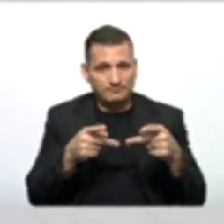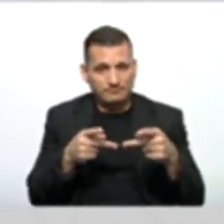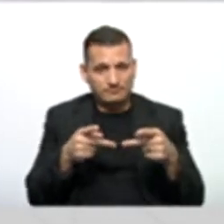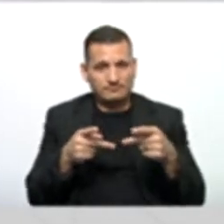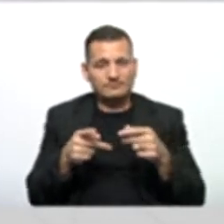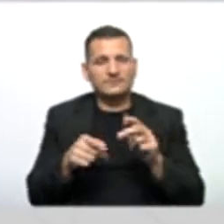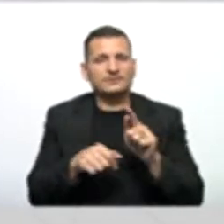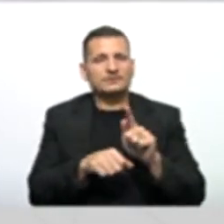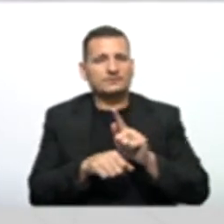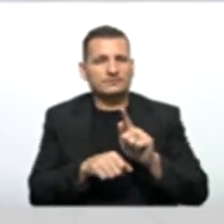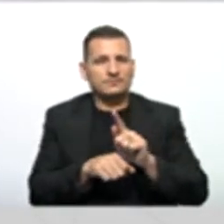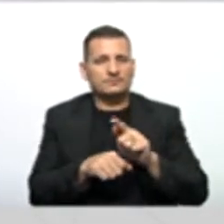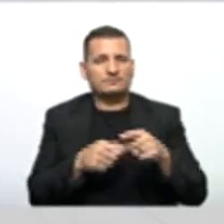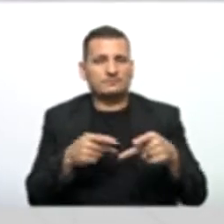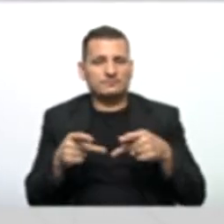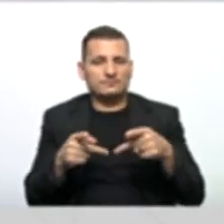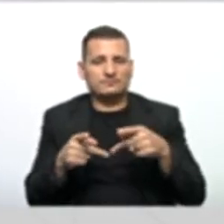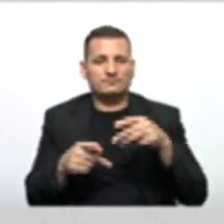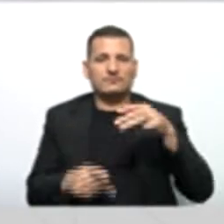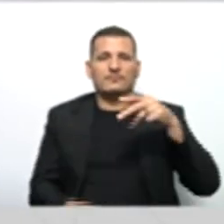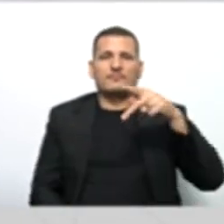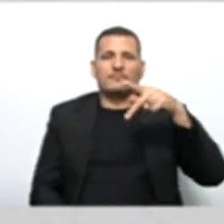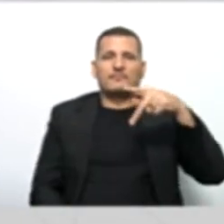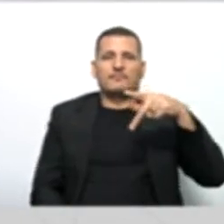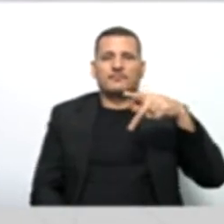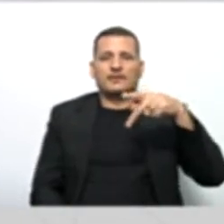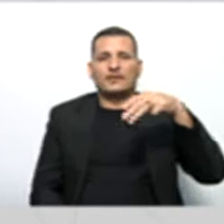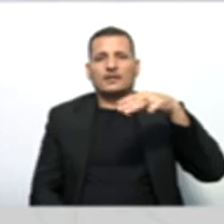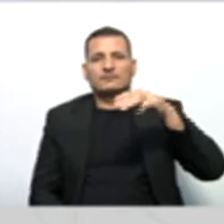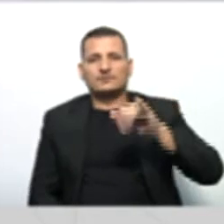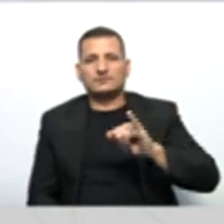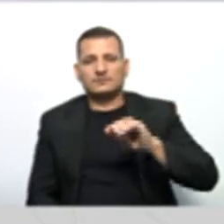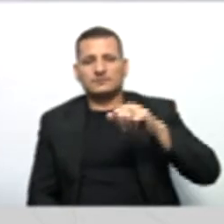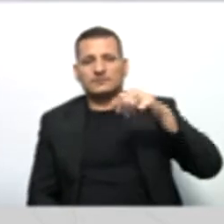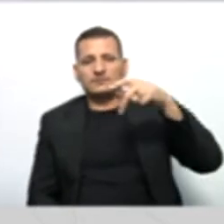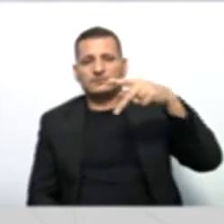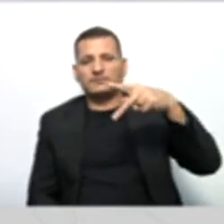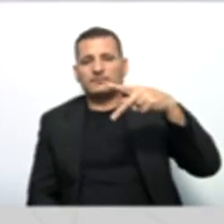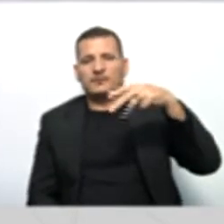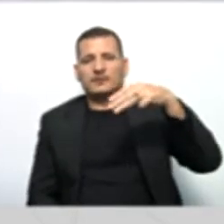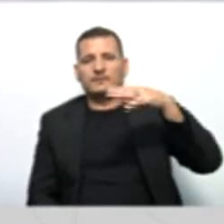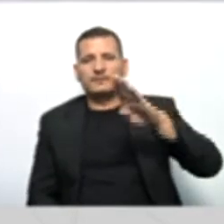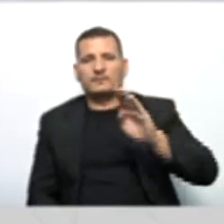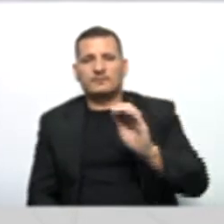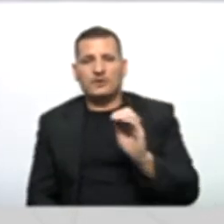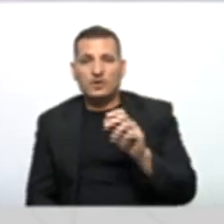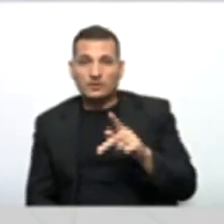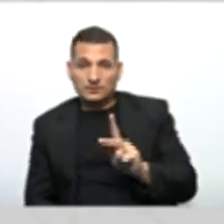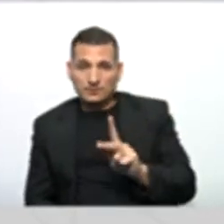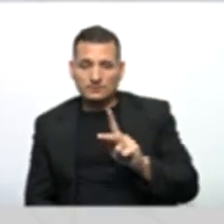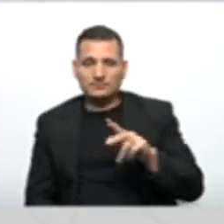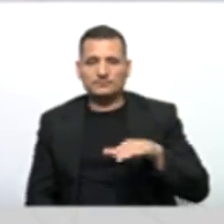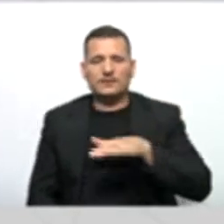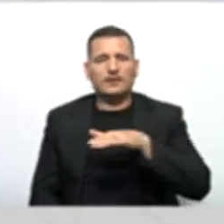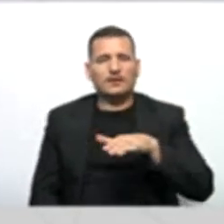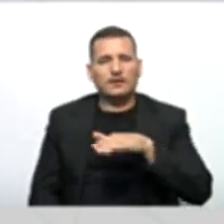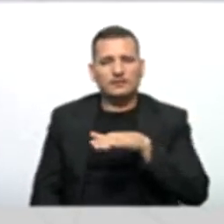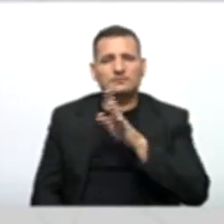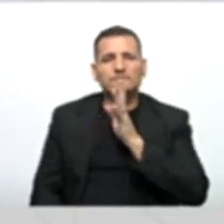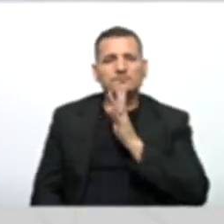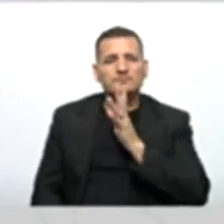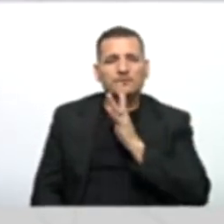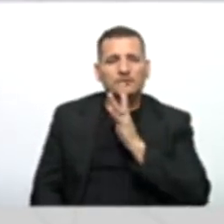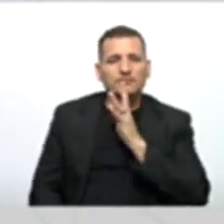o PMI, PMBOK, e seus macroprocessos e áreas de conhecimento, o ciclo de vida de um